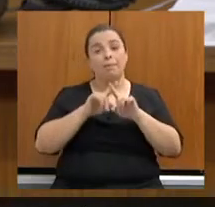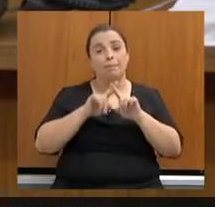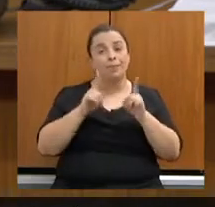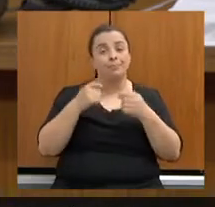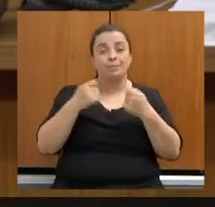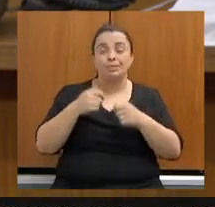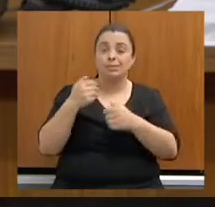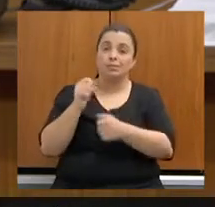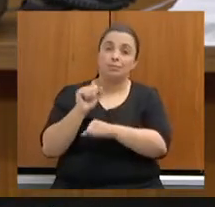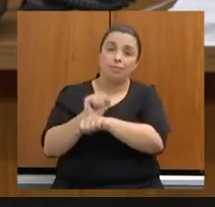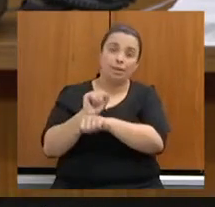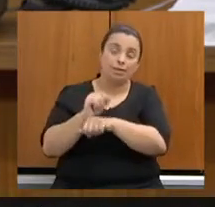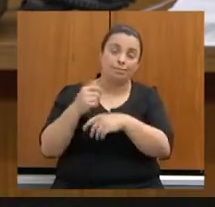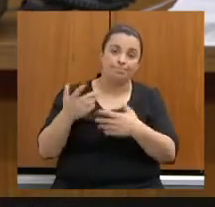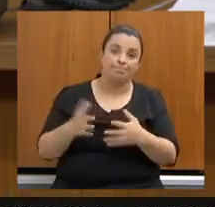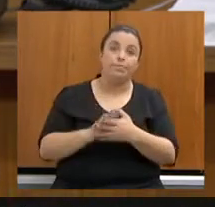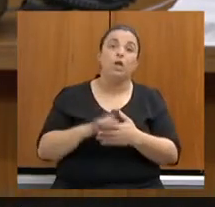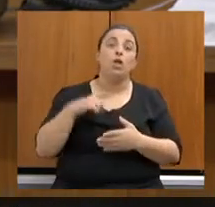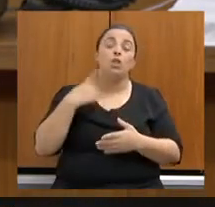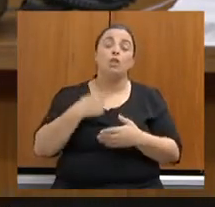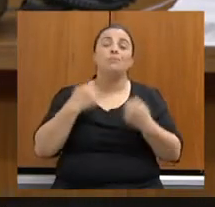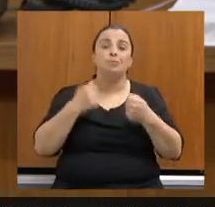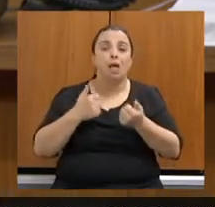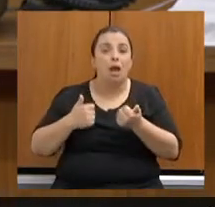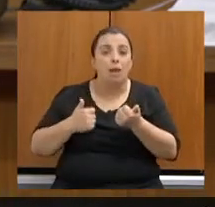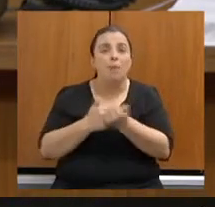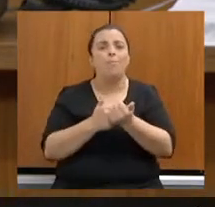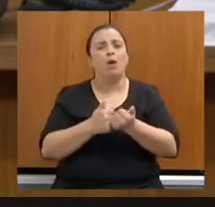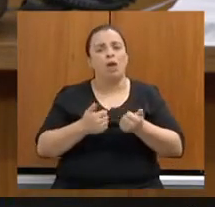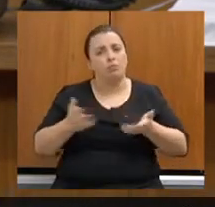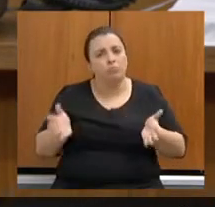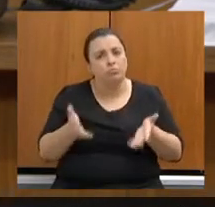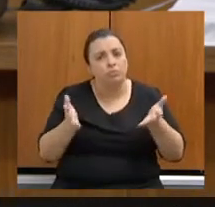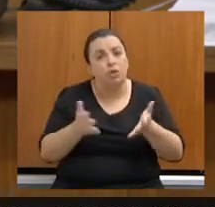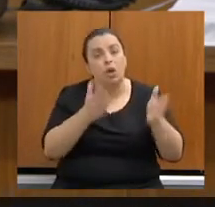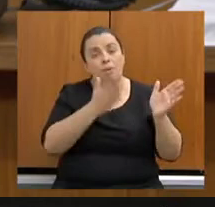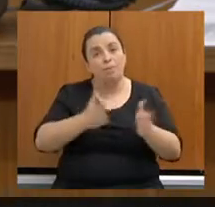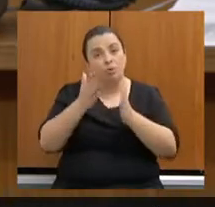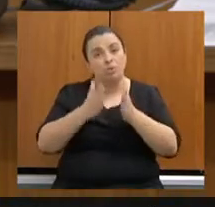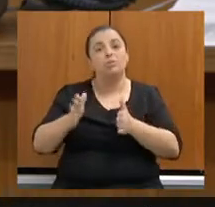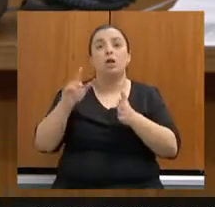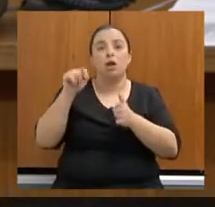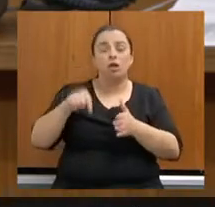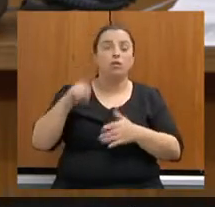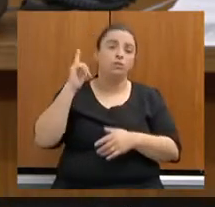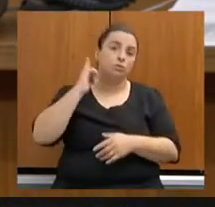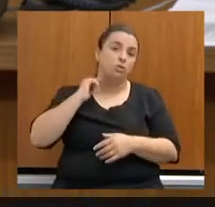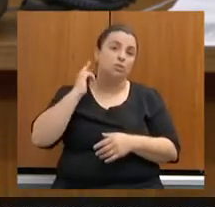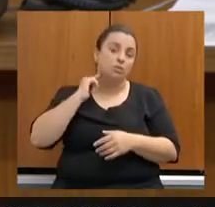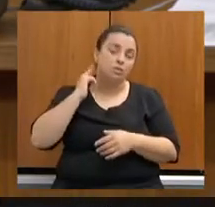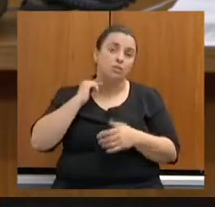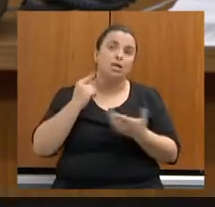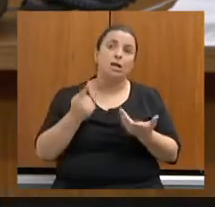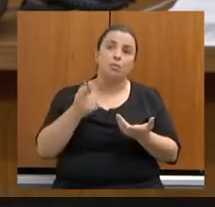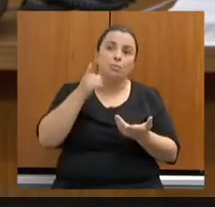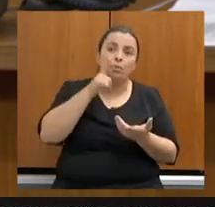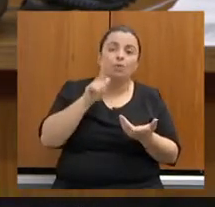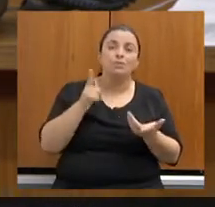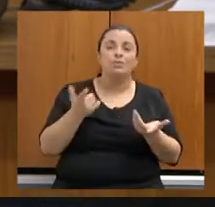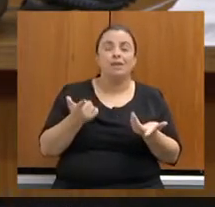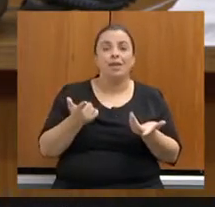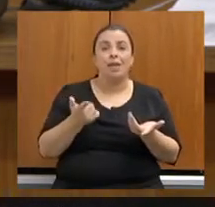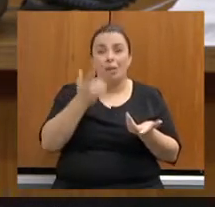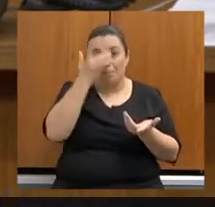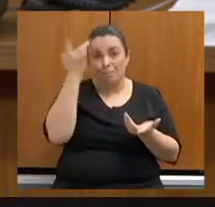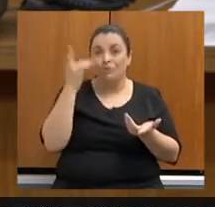tem aqui realmente apoiar e incentivar a produção na nossa estado para que possamos tem mais arrecadação para poder remunerar bem